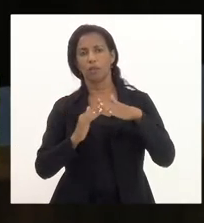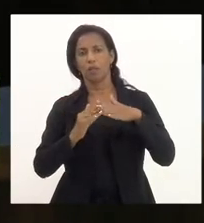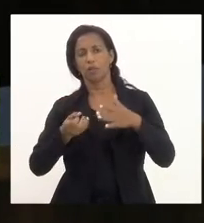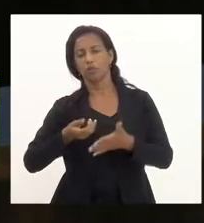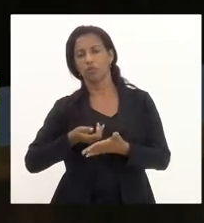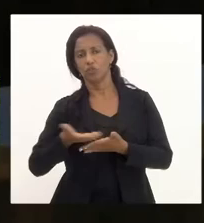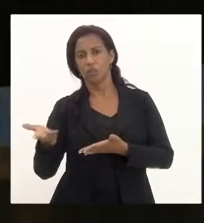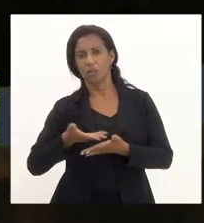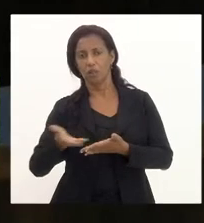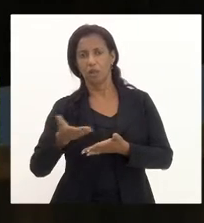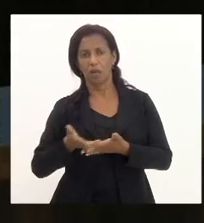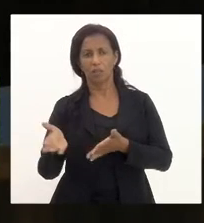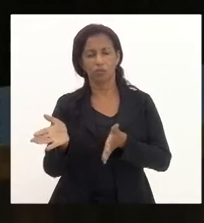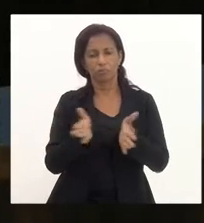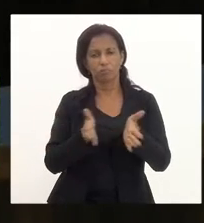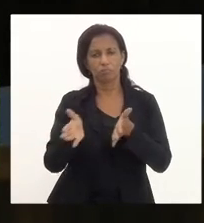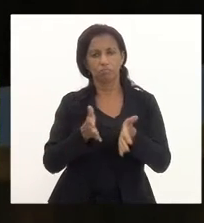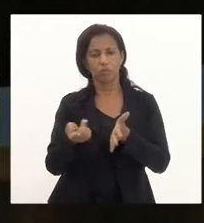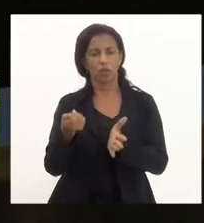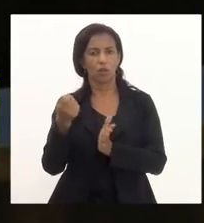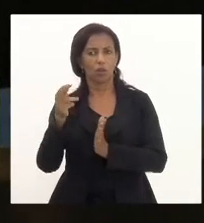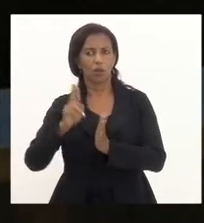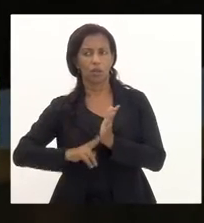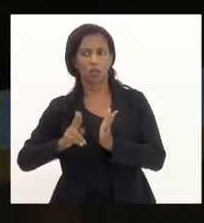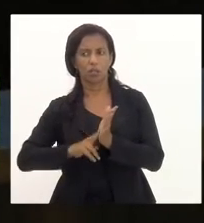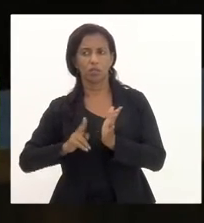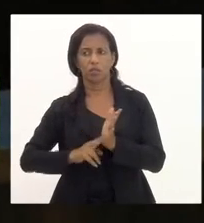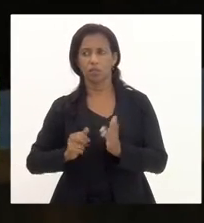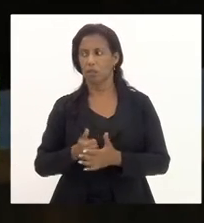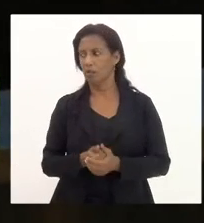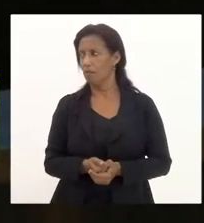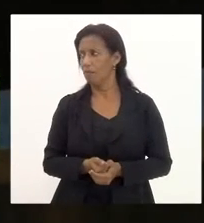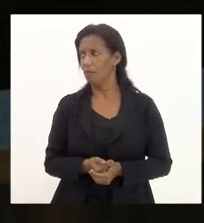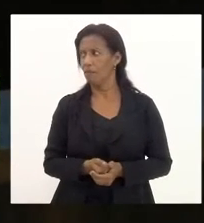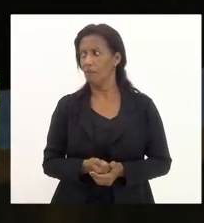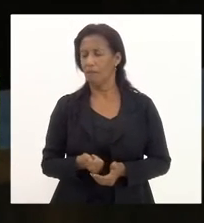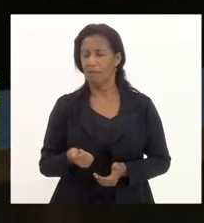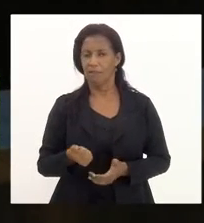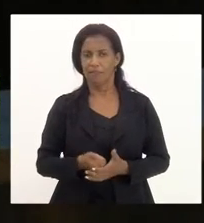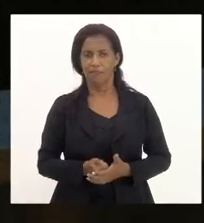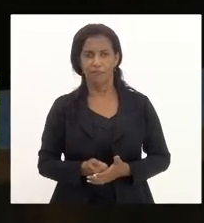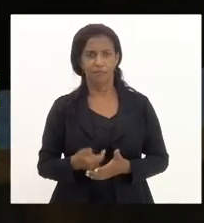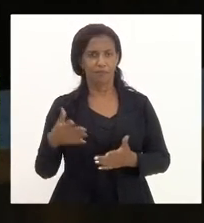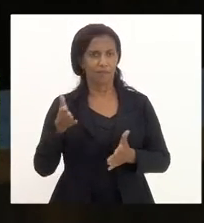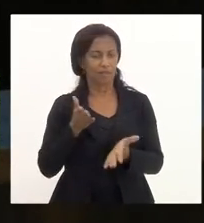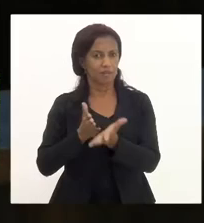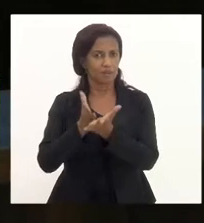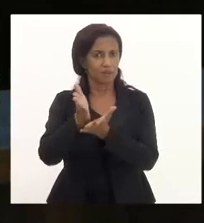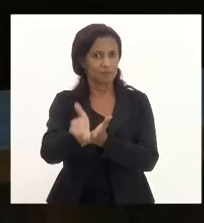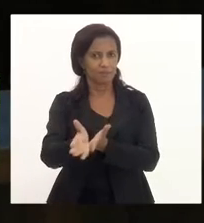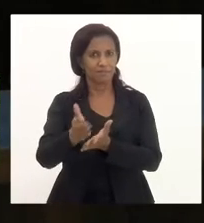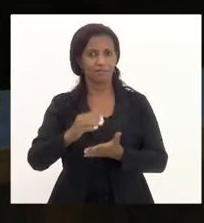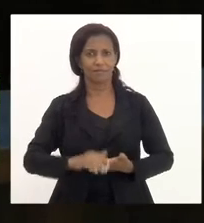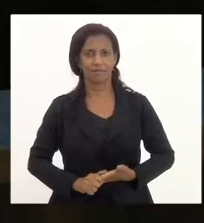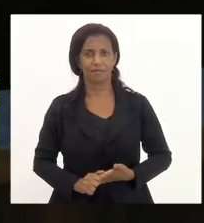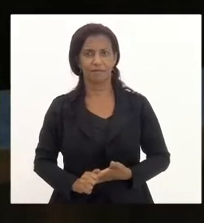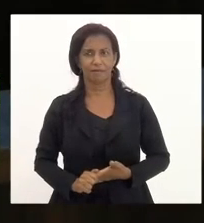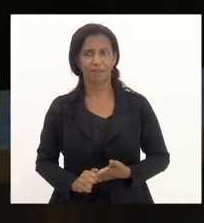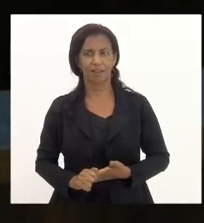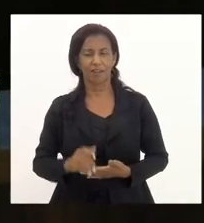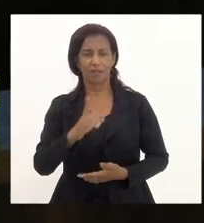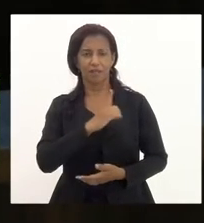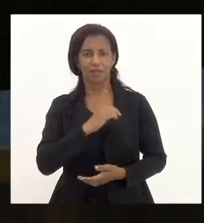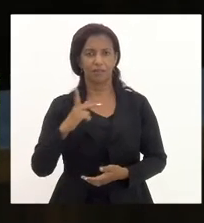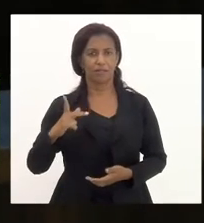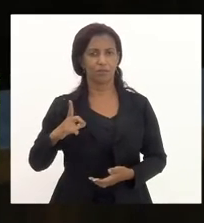gastos para nortear o regime daqui para frente seja exercícios 2021 mais IPCA e nesse sentido é a